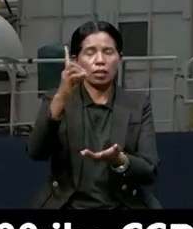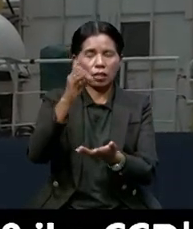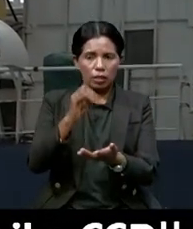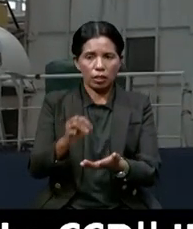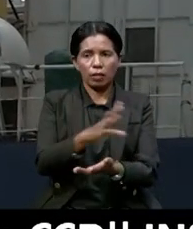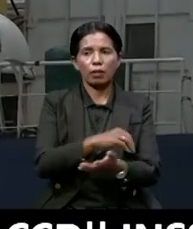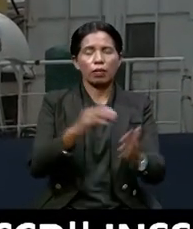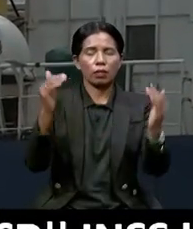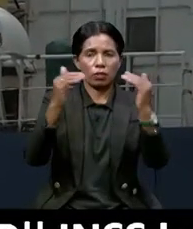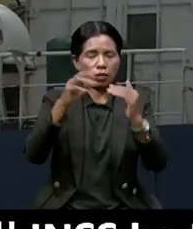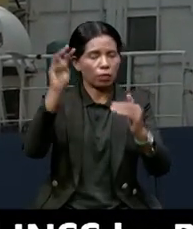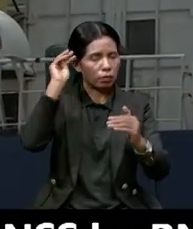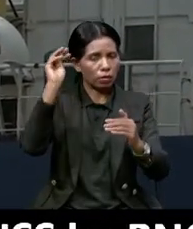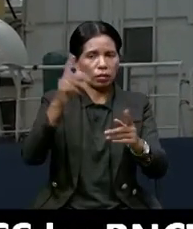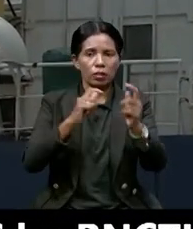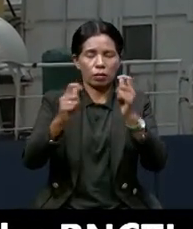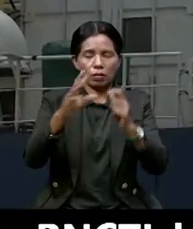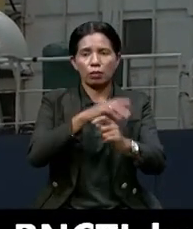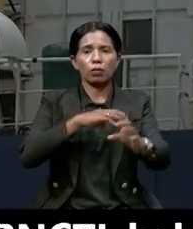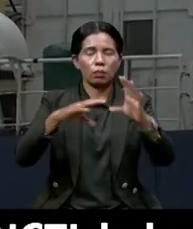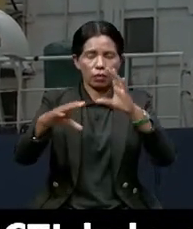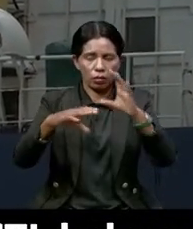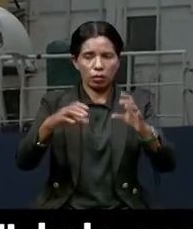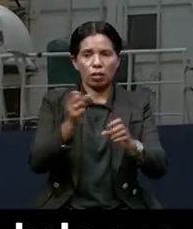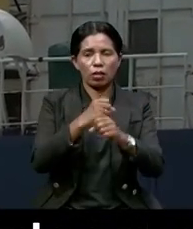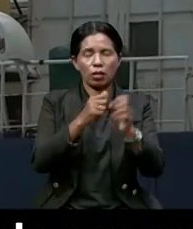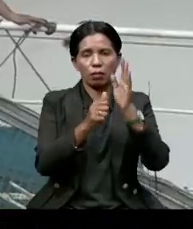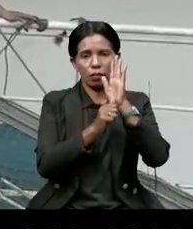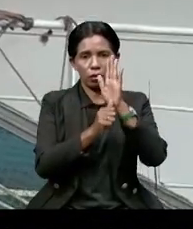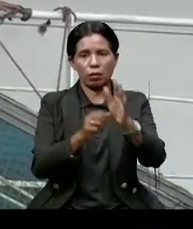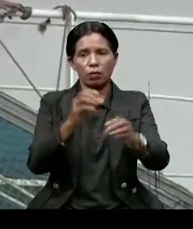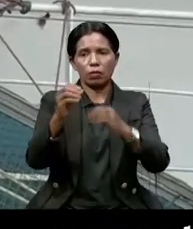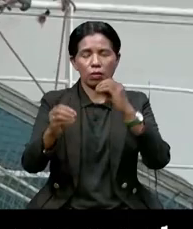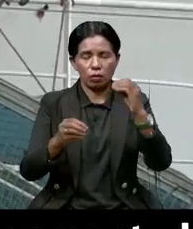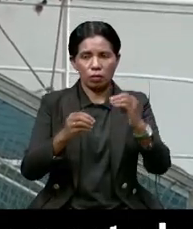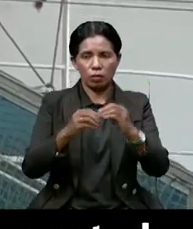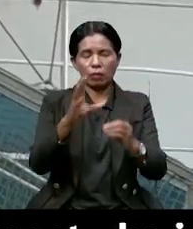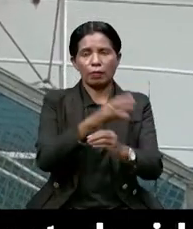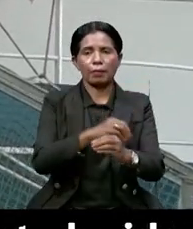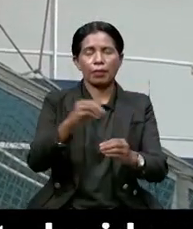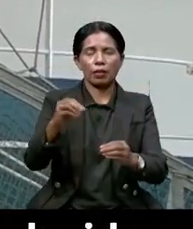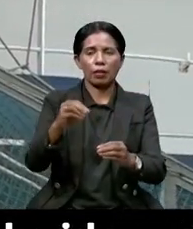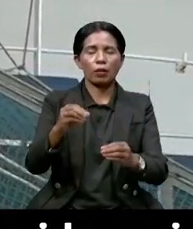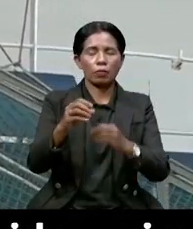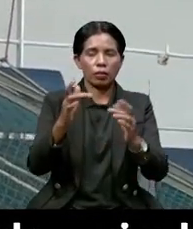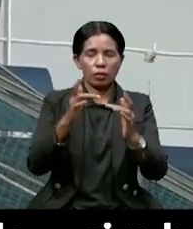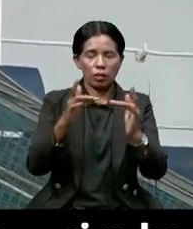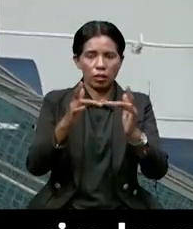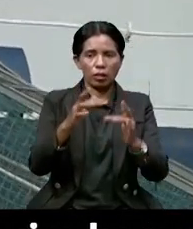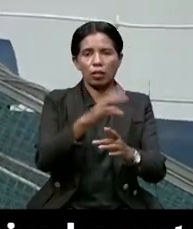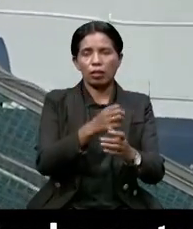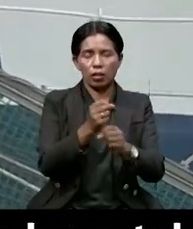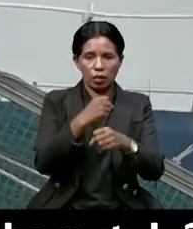selo ministro, ministro transporte na comunicação, halo apresentação com oba cabo submarino fibra óptica nian, nebe prevê se